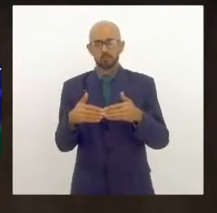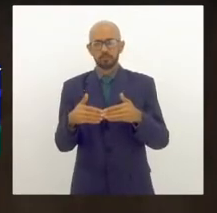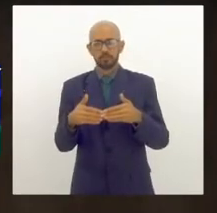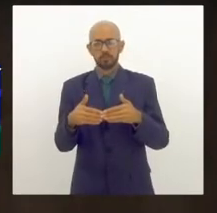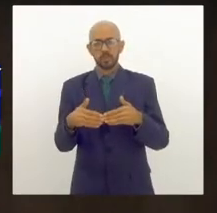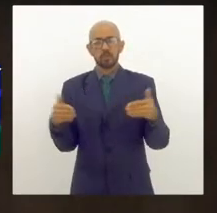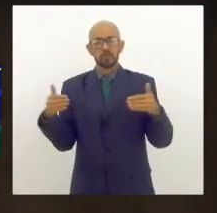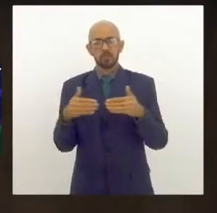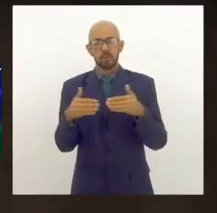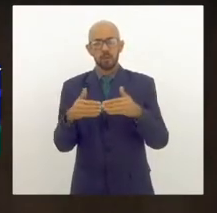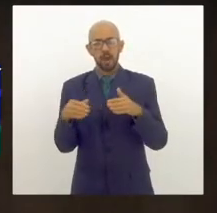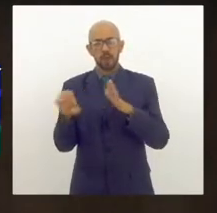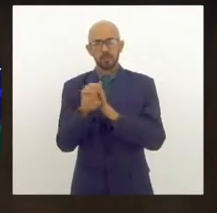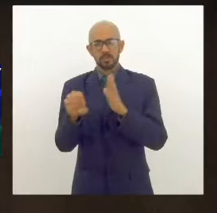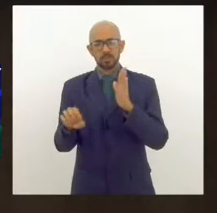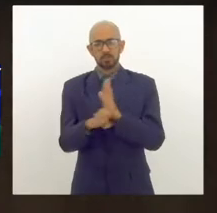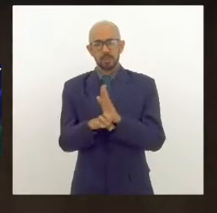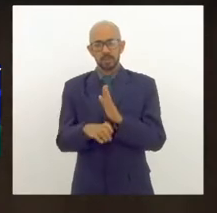Favorável às emendas